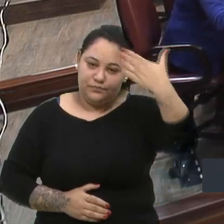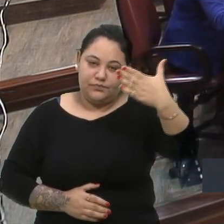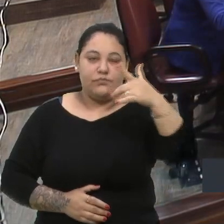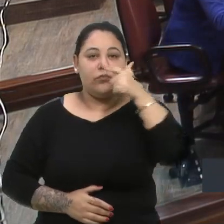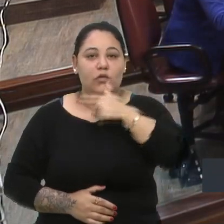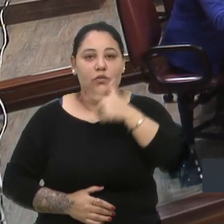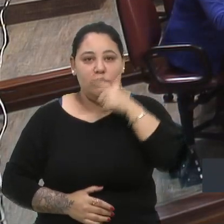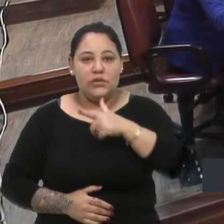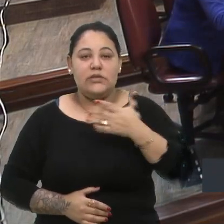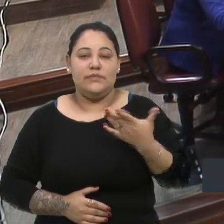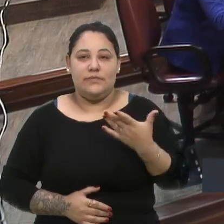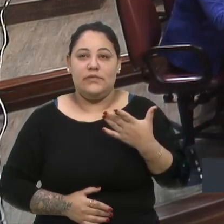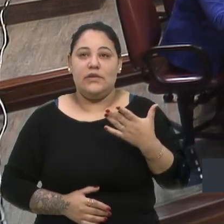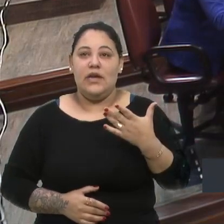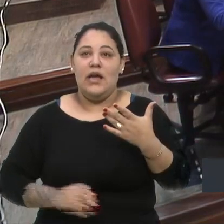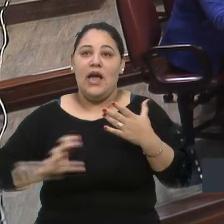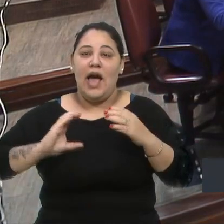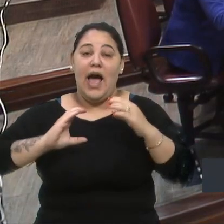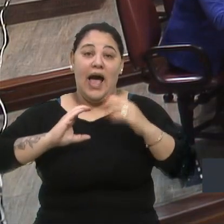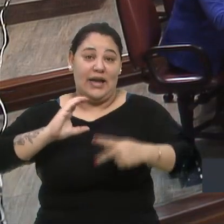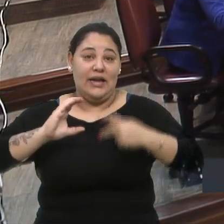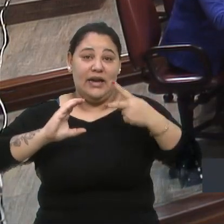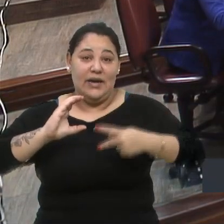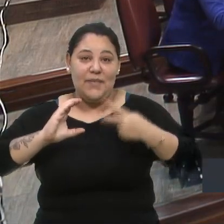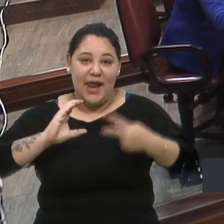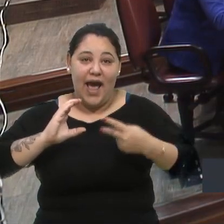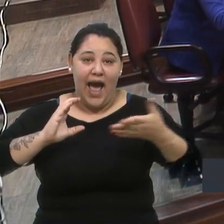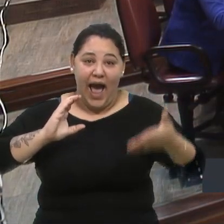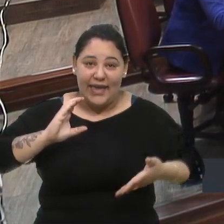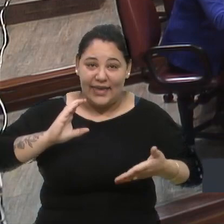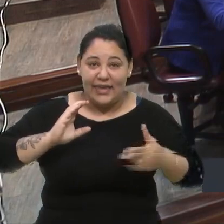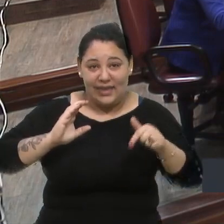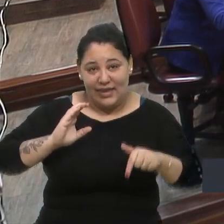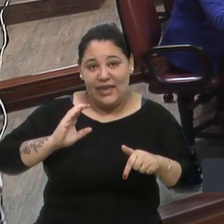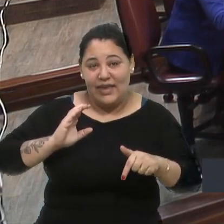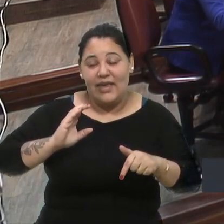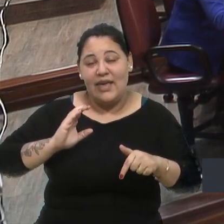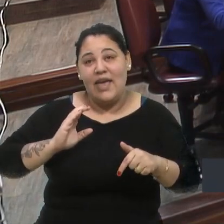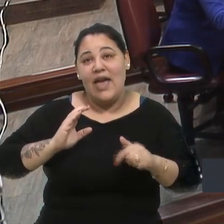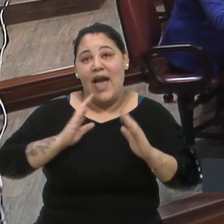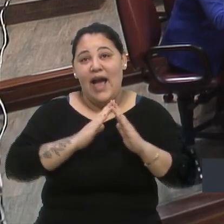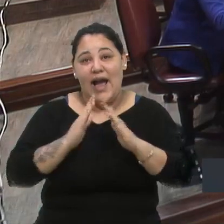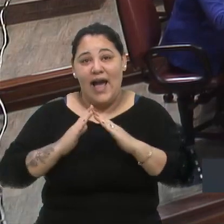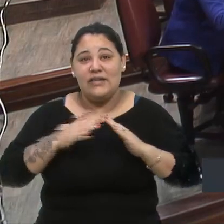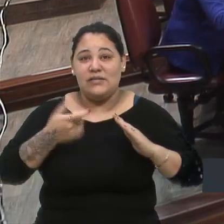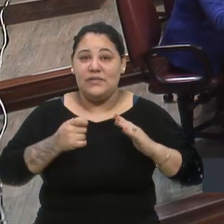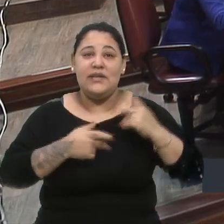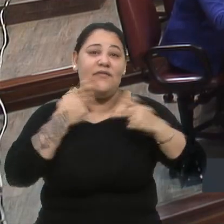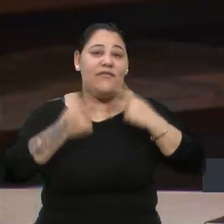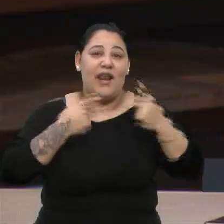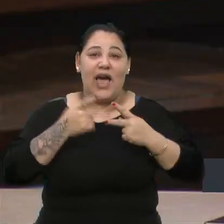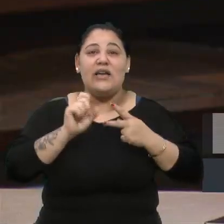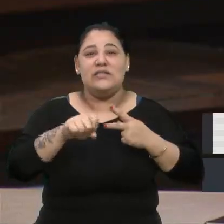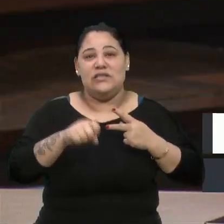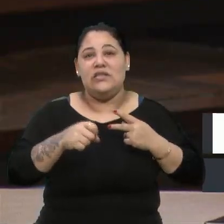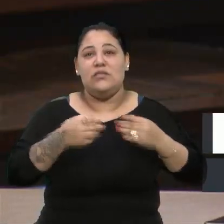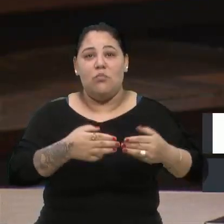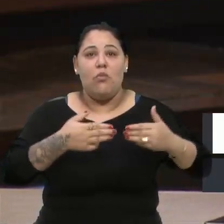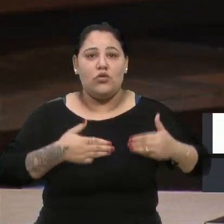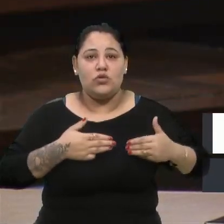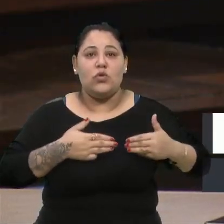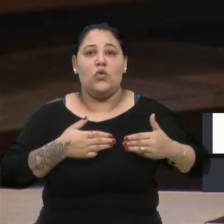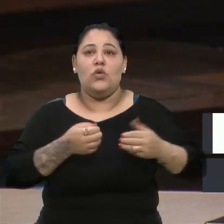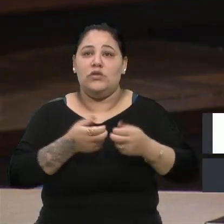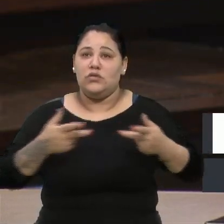é o momento, né, a casa do povo, é onde as falas elas têm que ser colocadas, né, através de moções, do